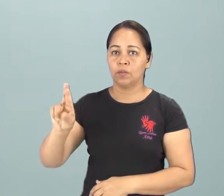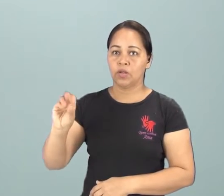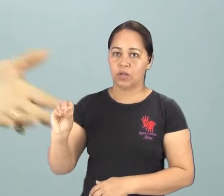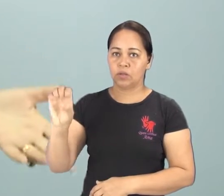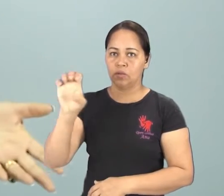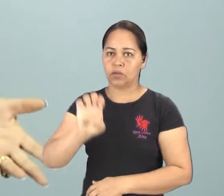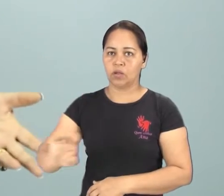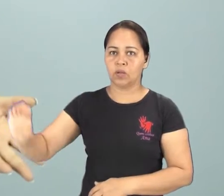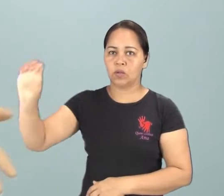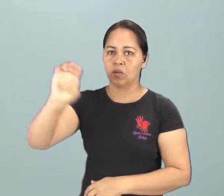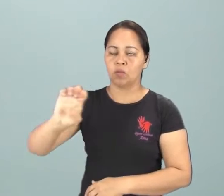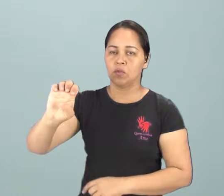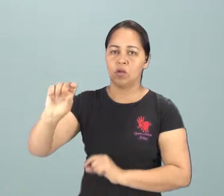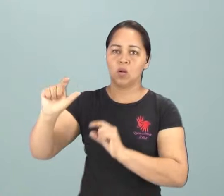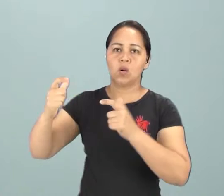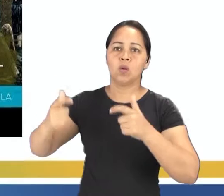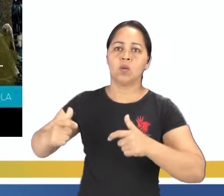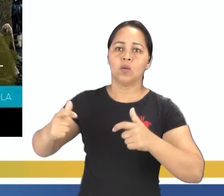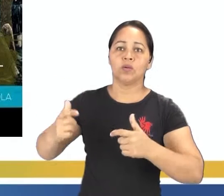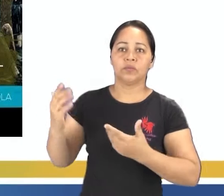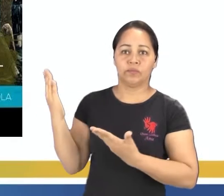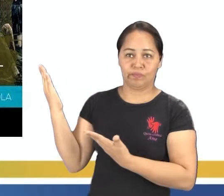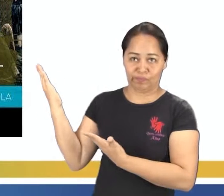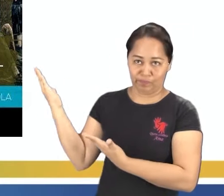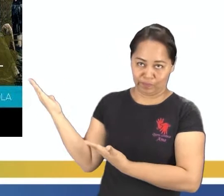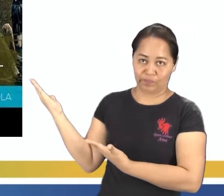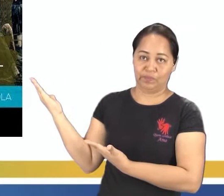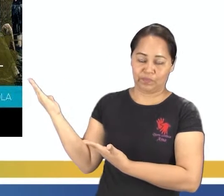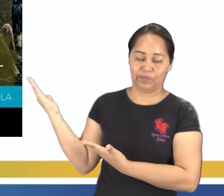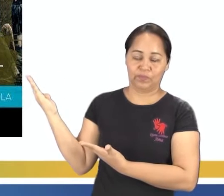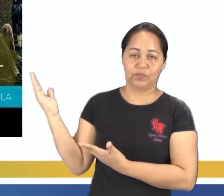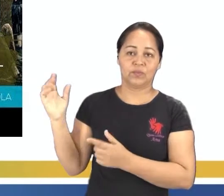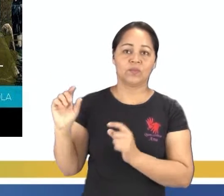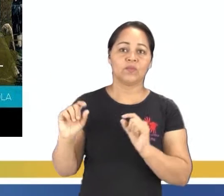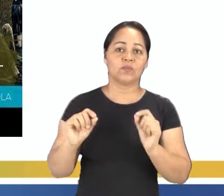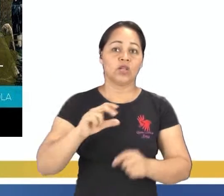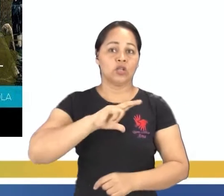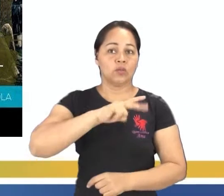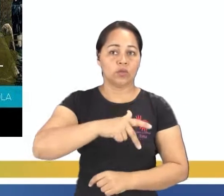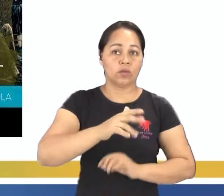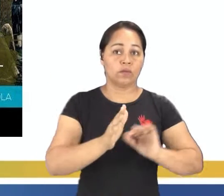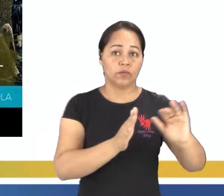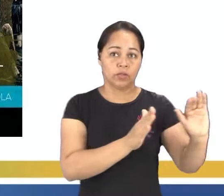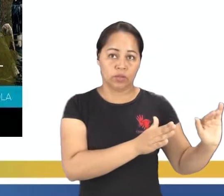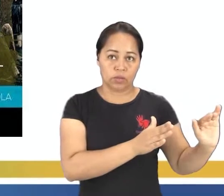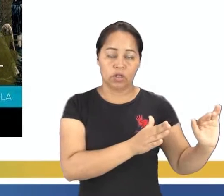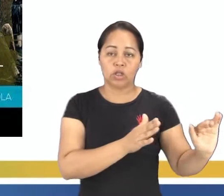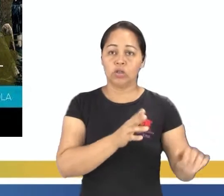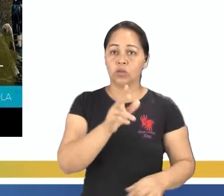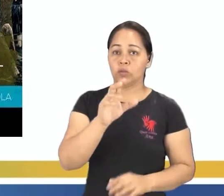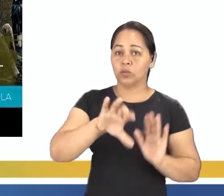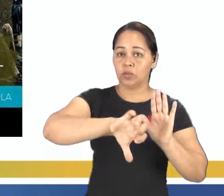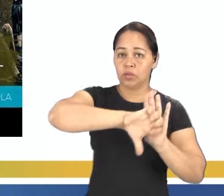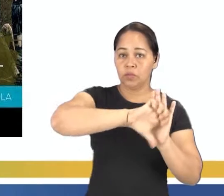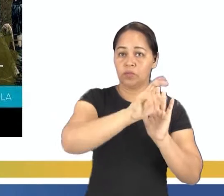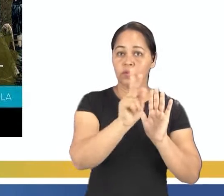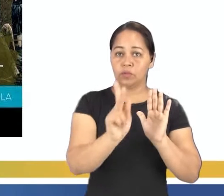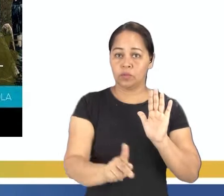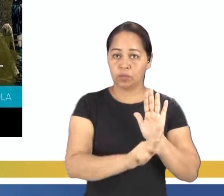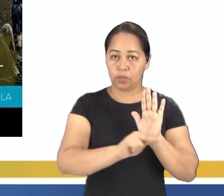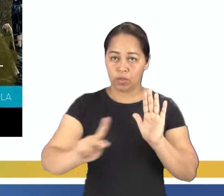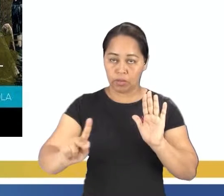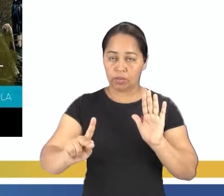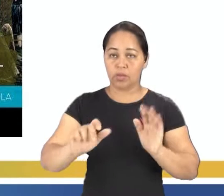Europa, professora, qual foi essa obra? Essa daqui que eu vos apresento. Germinal, de um